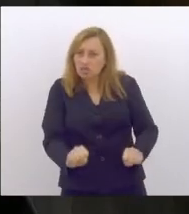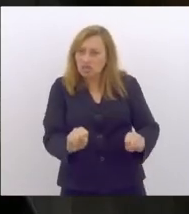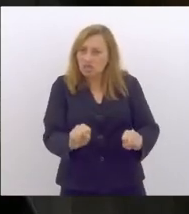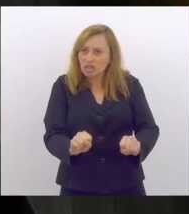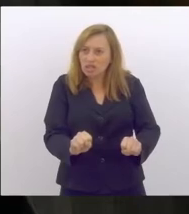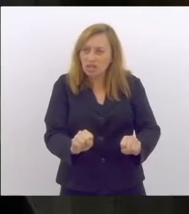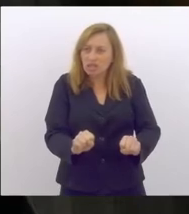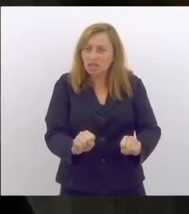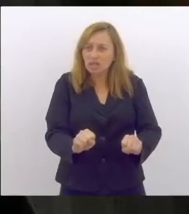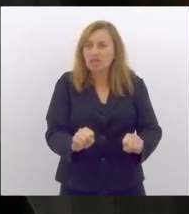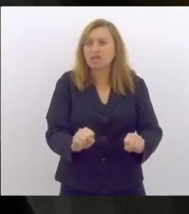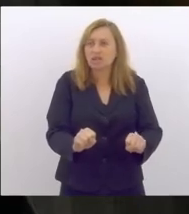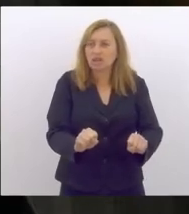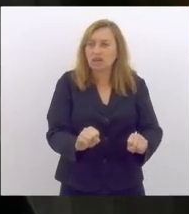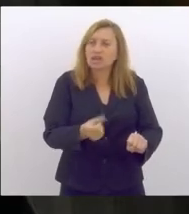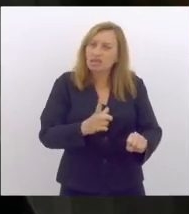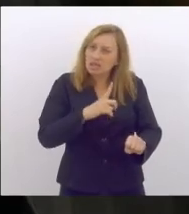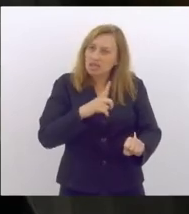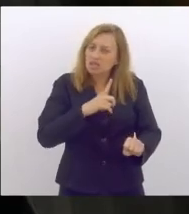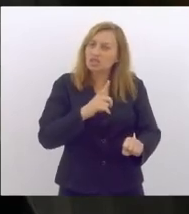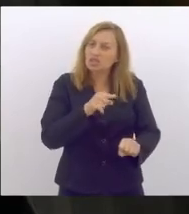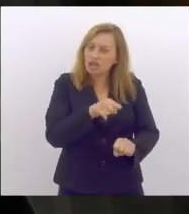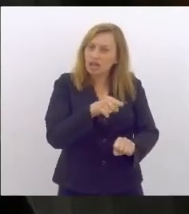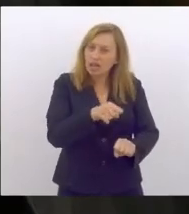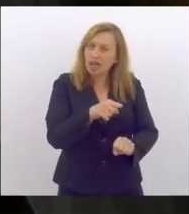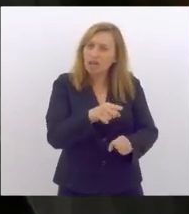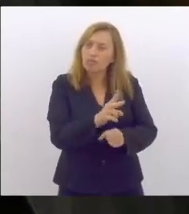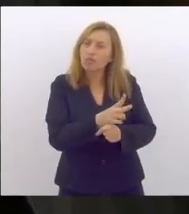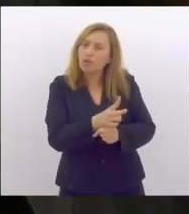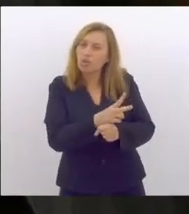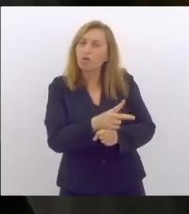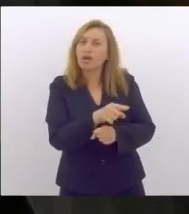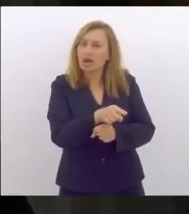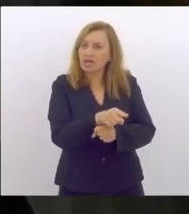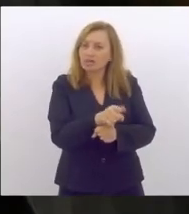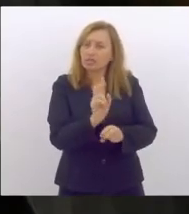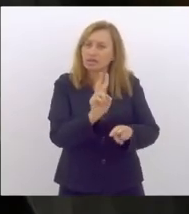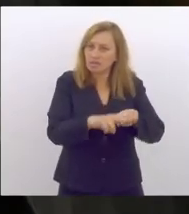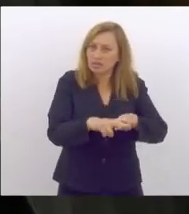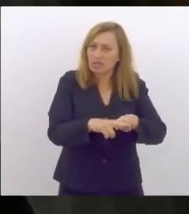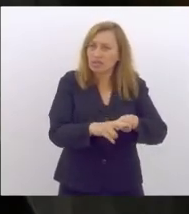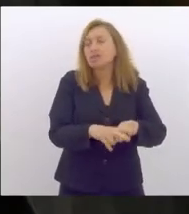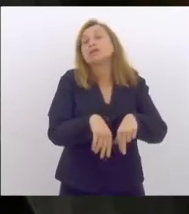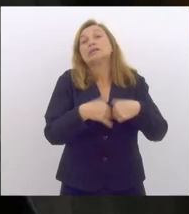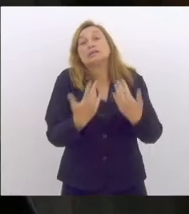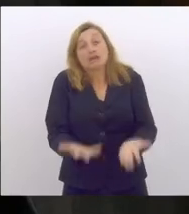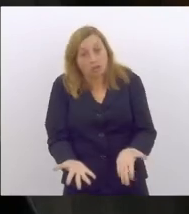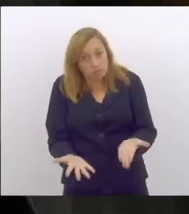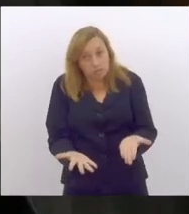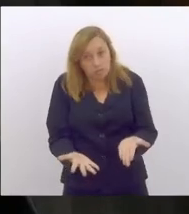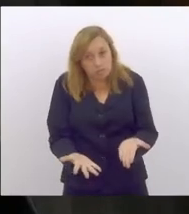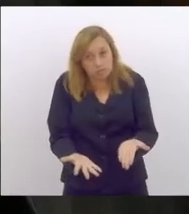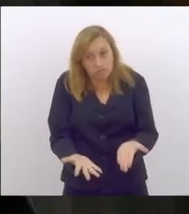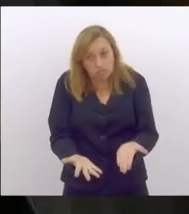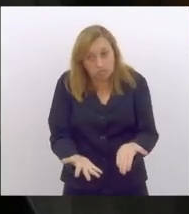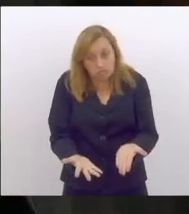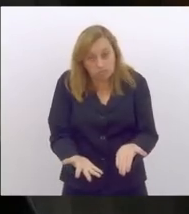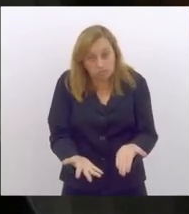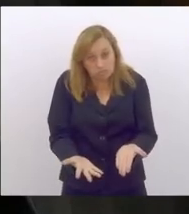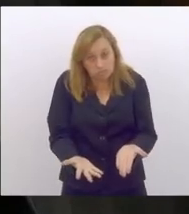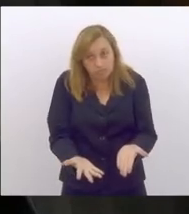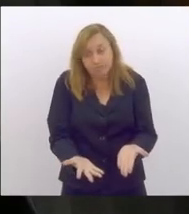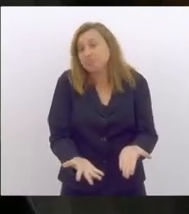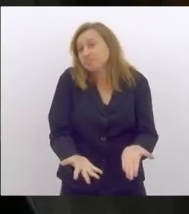vigente como em pleno em pleno efetividade então alguém né